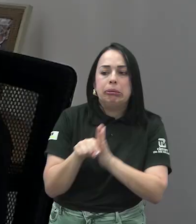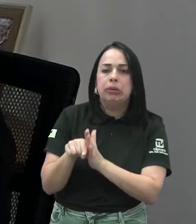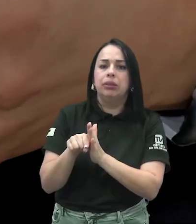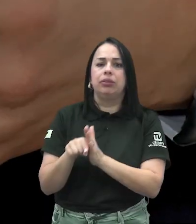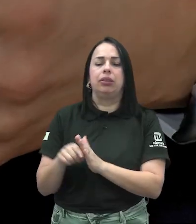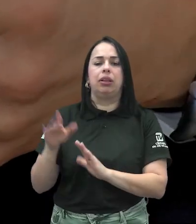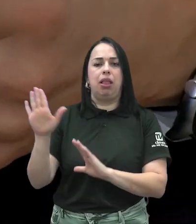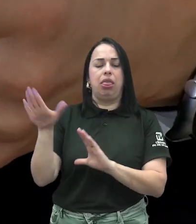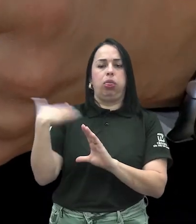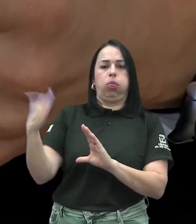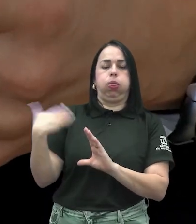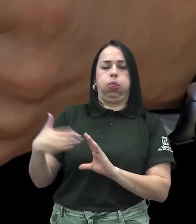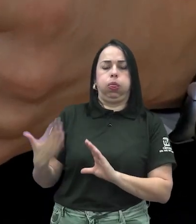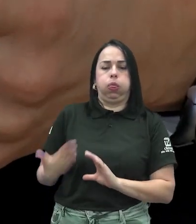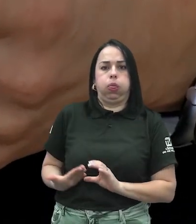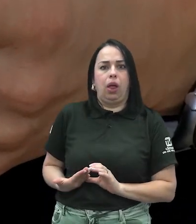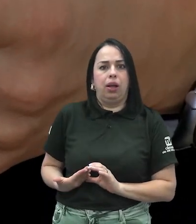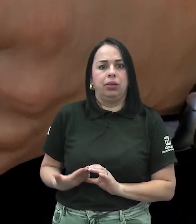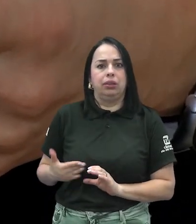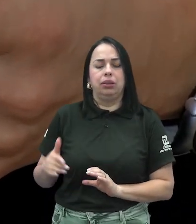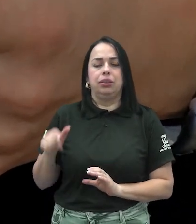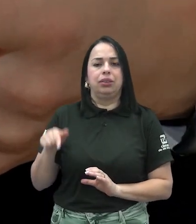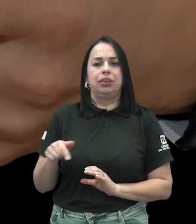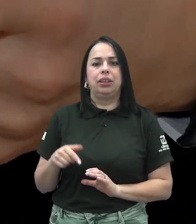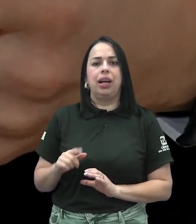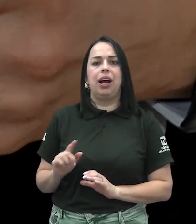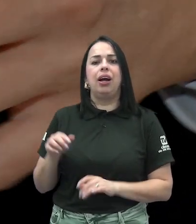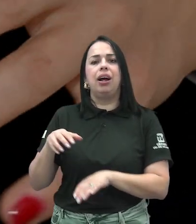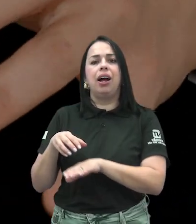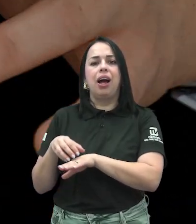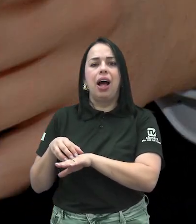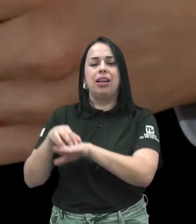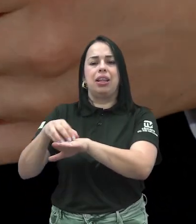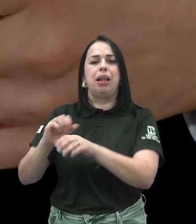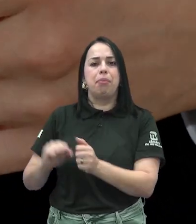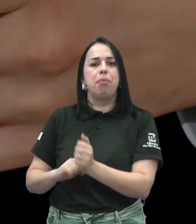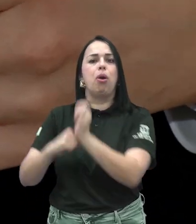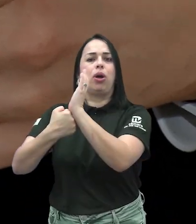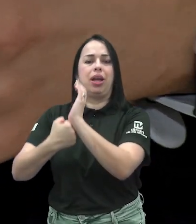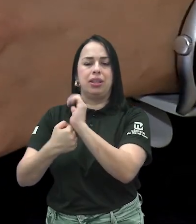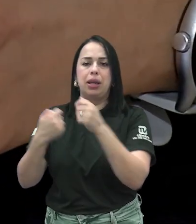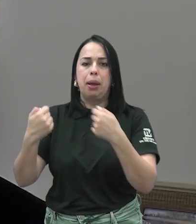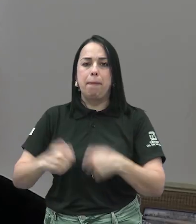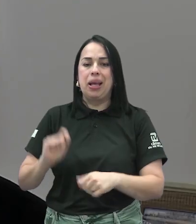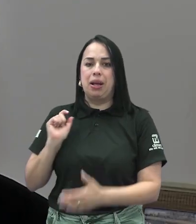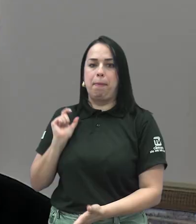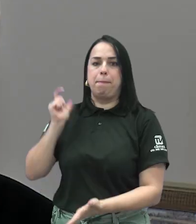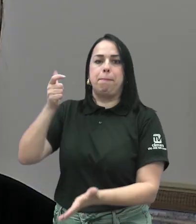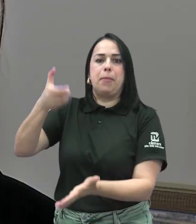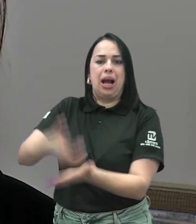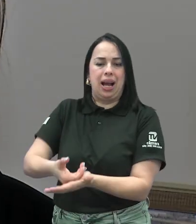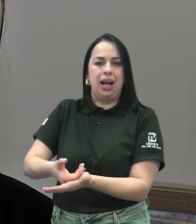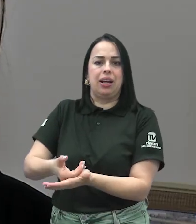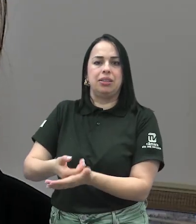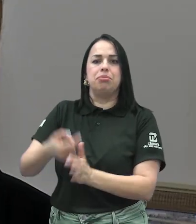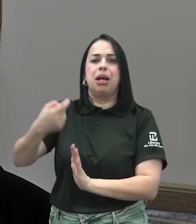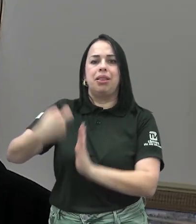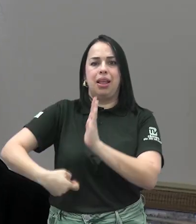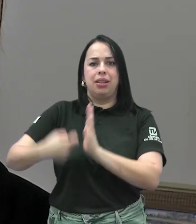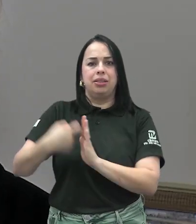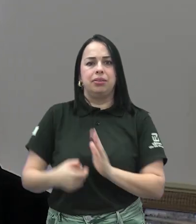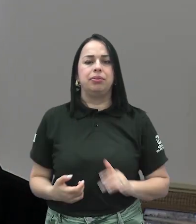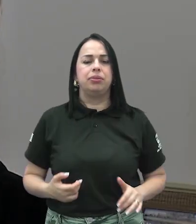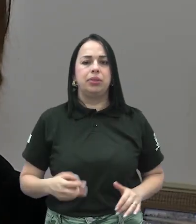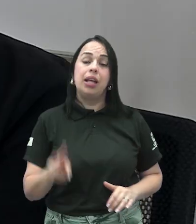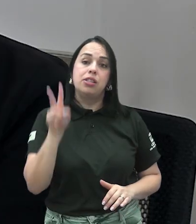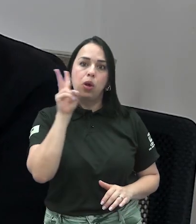falso. Diversas mensagens chegaram no seu celular alegando que a encomenda estava bloqueada e que era necessário pagar uma taxa